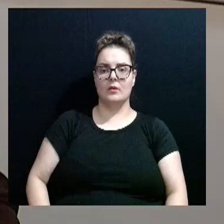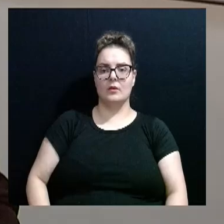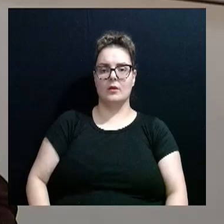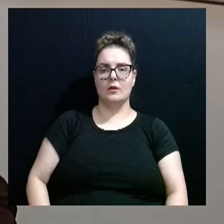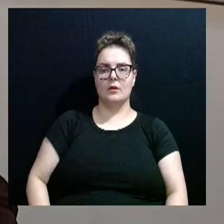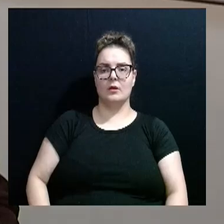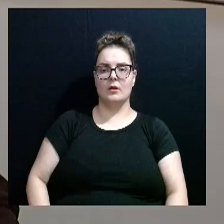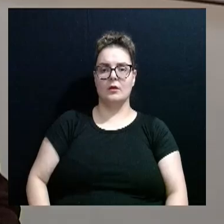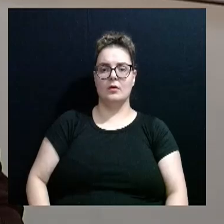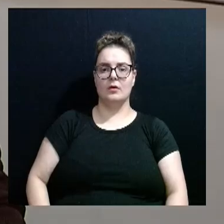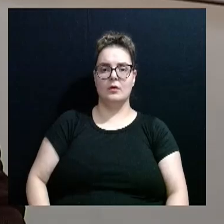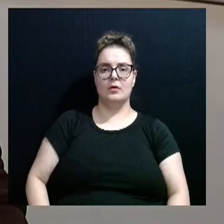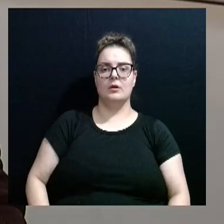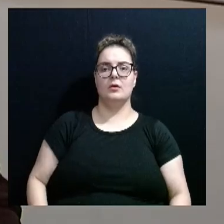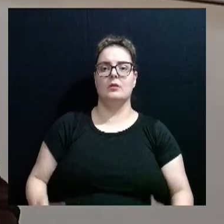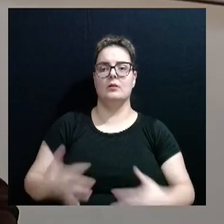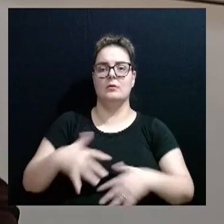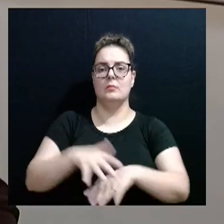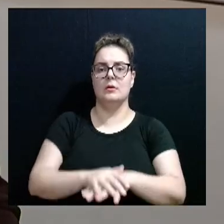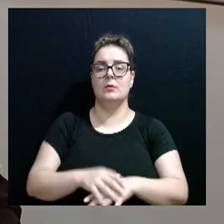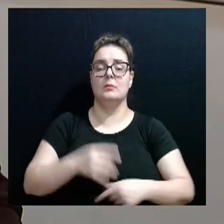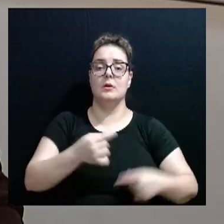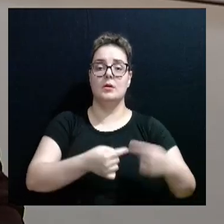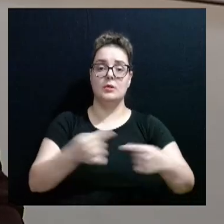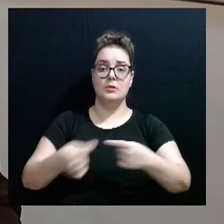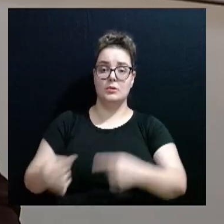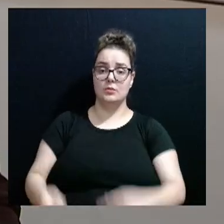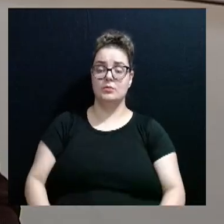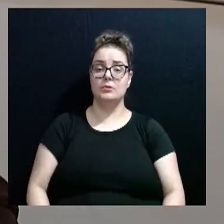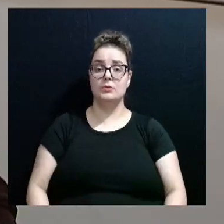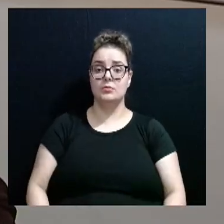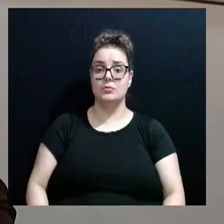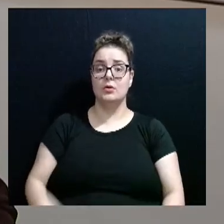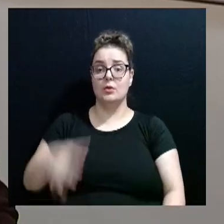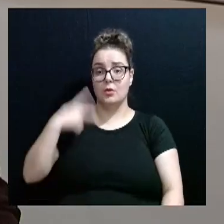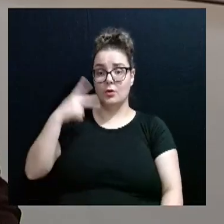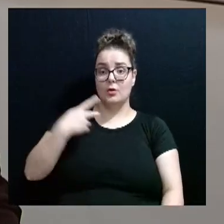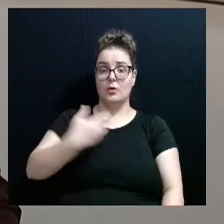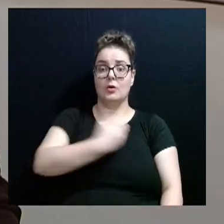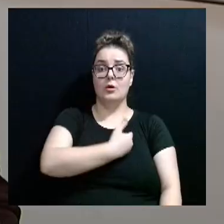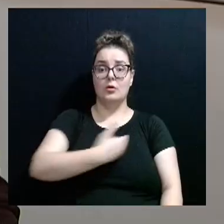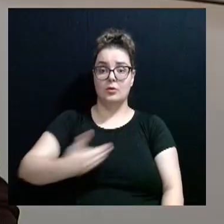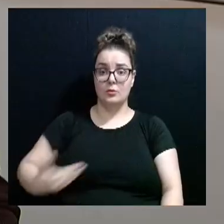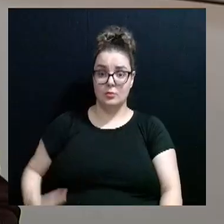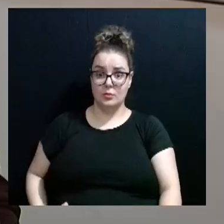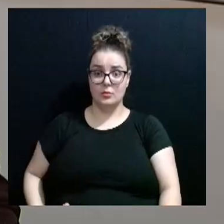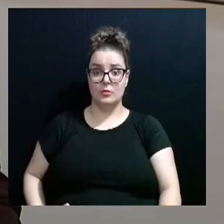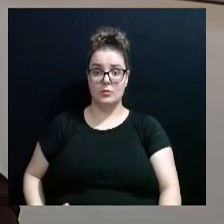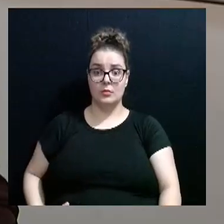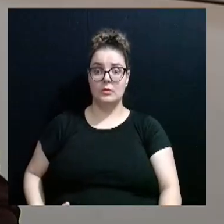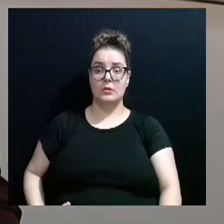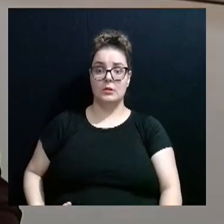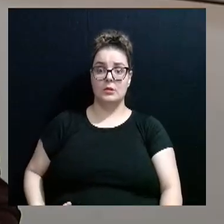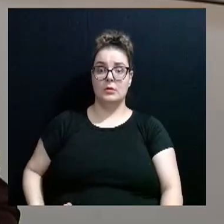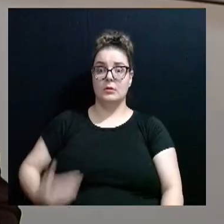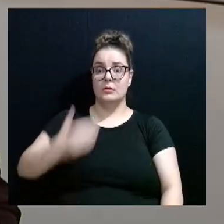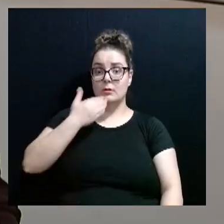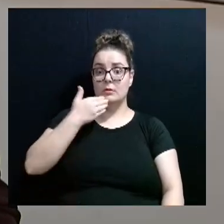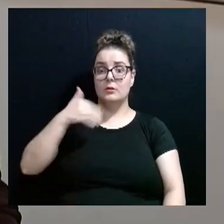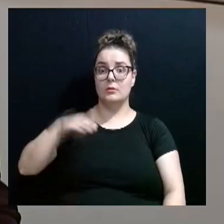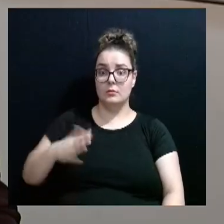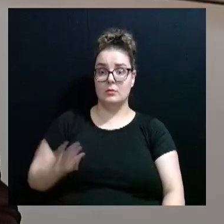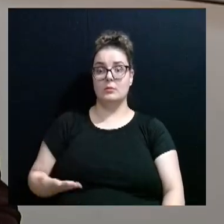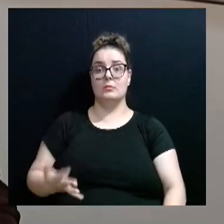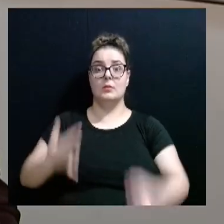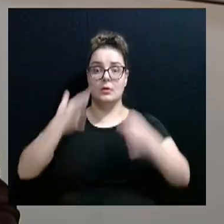Integra, para a gente discutir as políticas públicas que demandavam mais atenção. Aí